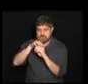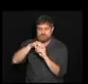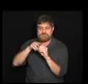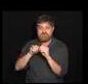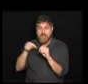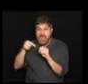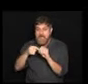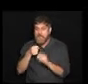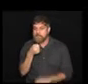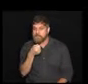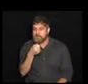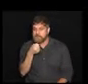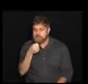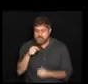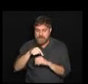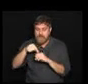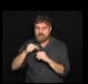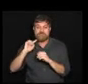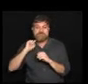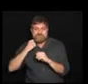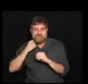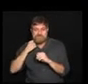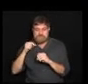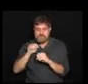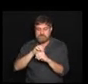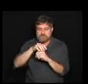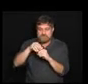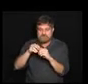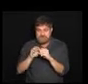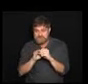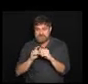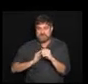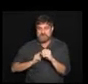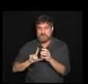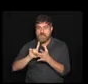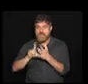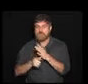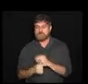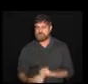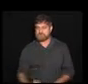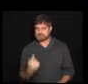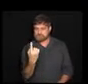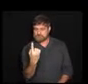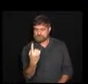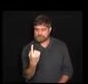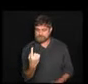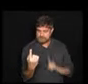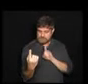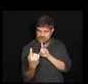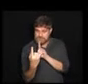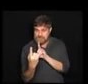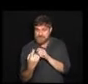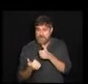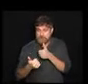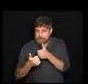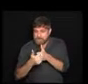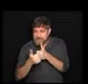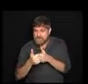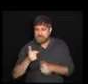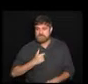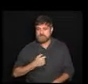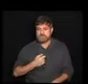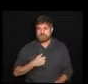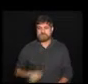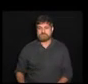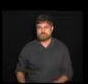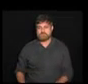e, eventualmente, essas gotículas podiam ter uma pessoa na minha frente que estivesse próxima a mim e fosse adquirir